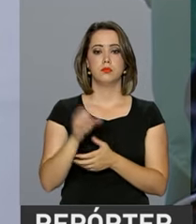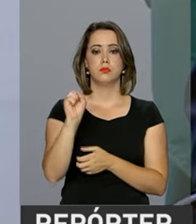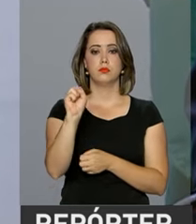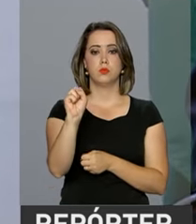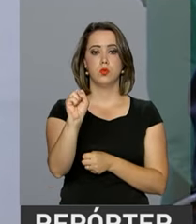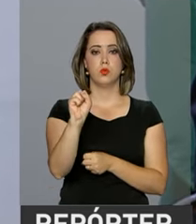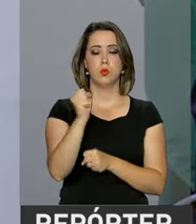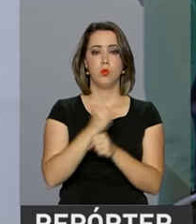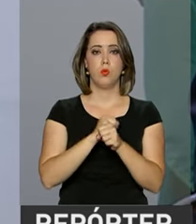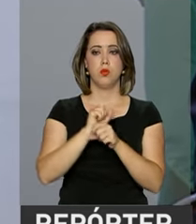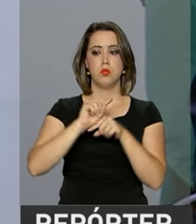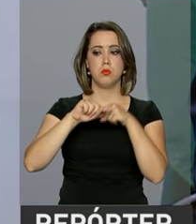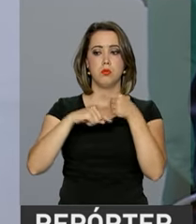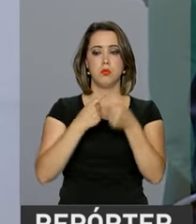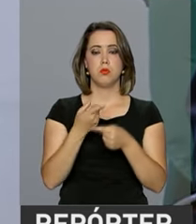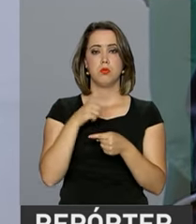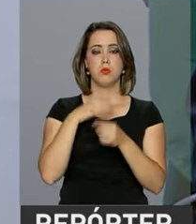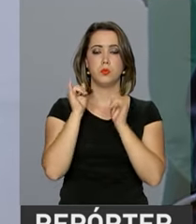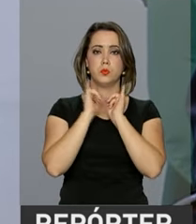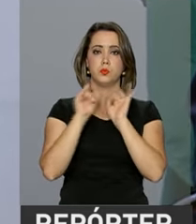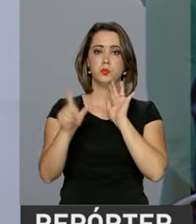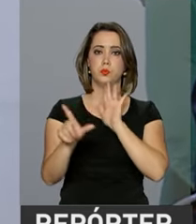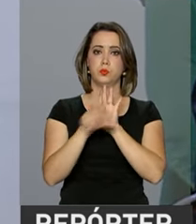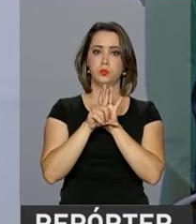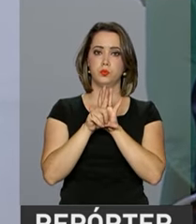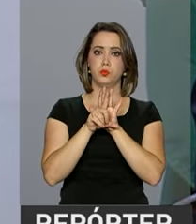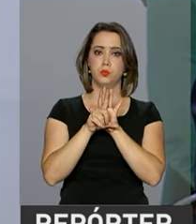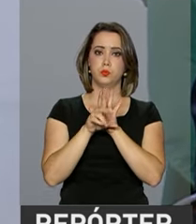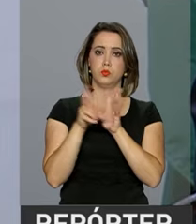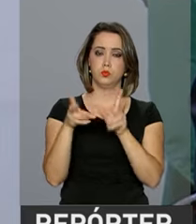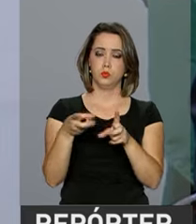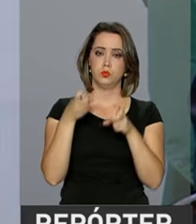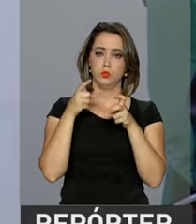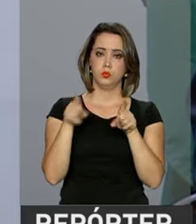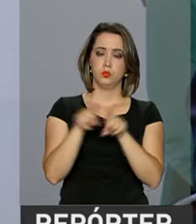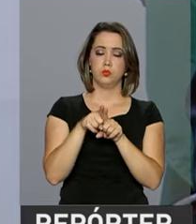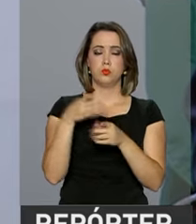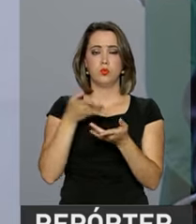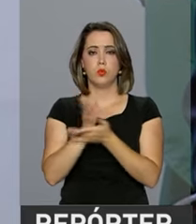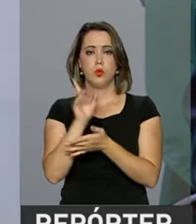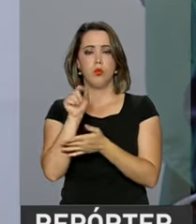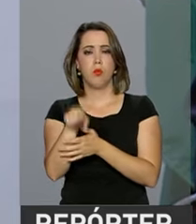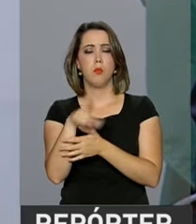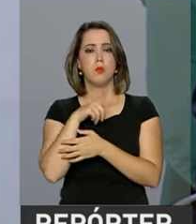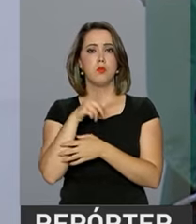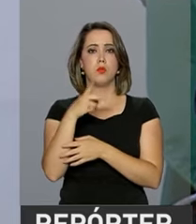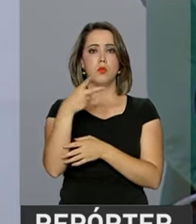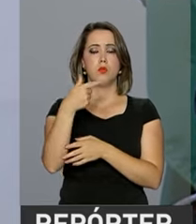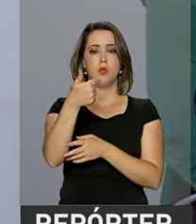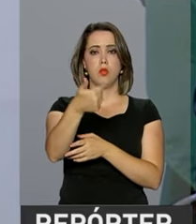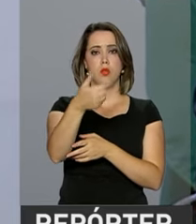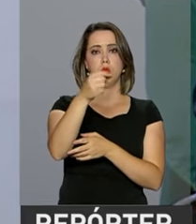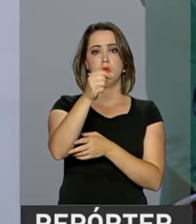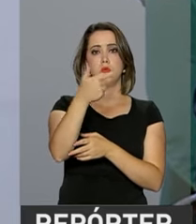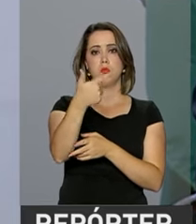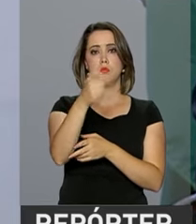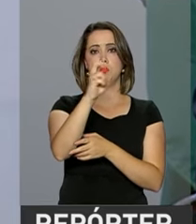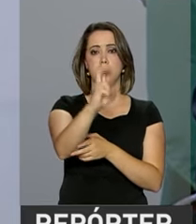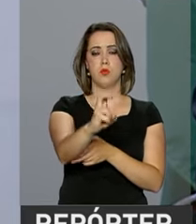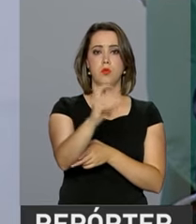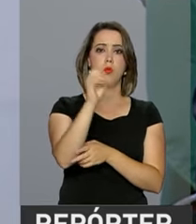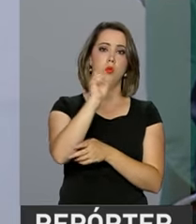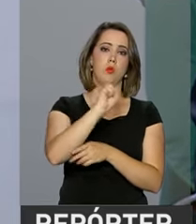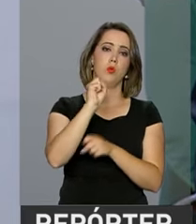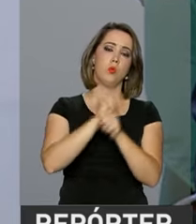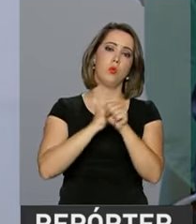8 anos depois de publicada a emenda constitucional. Na progressão prevista, valerá para o exercício de 2025, 8 anos